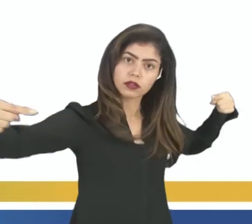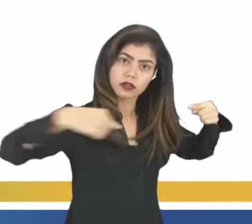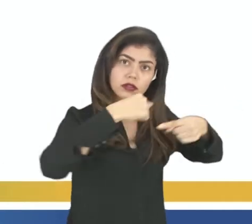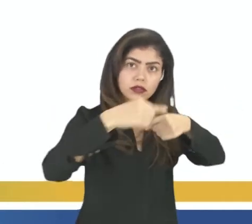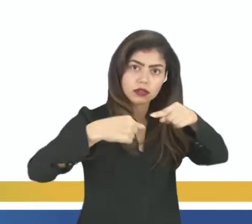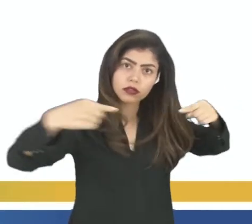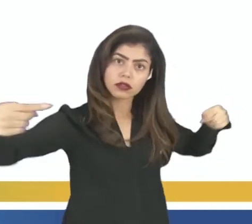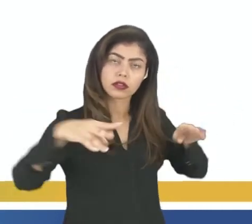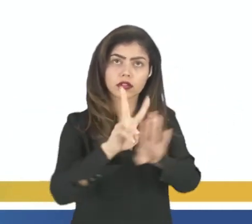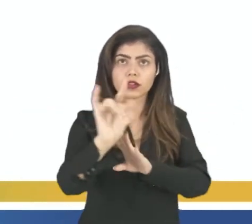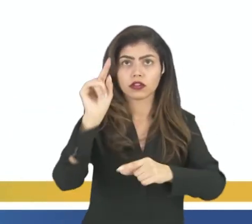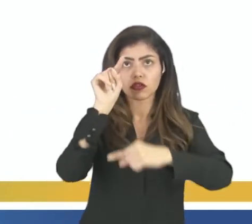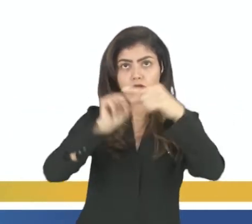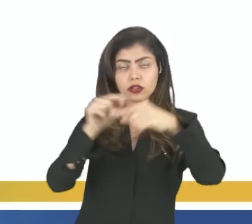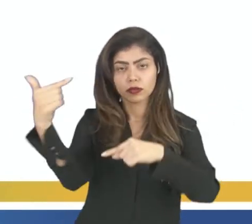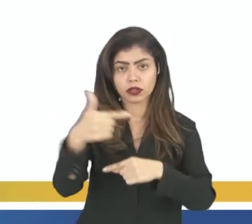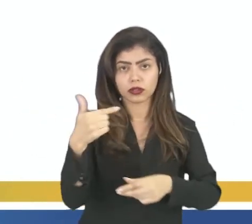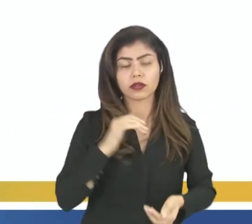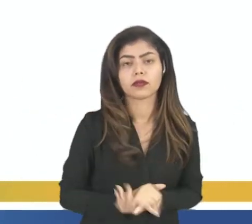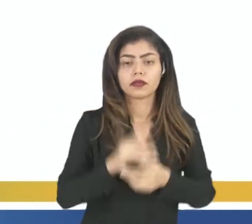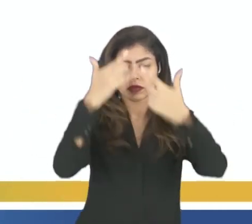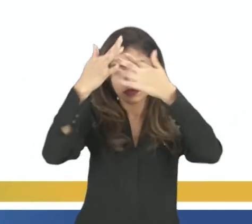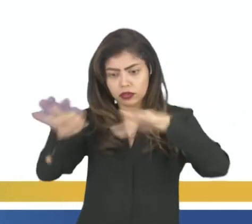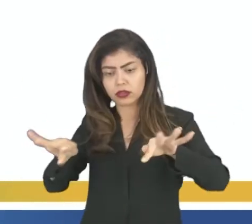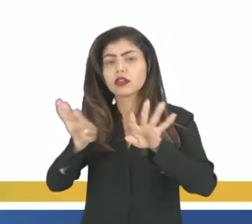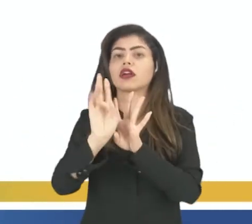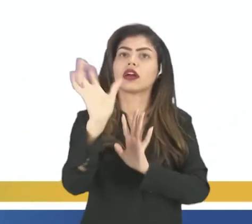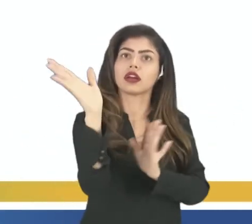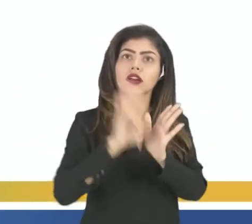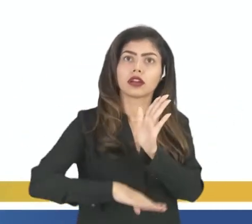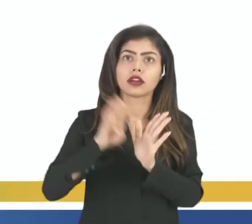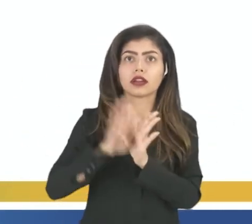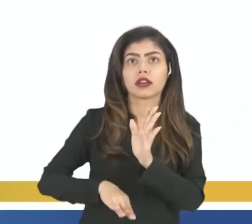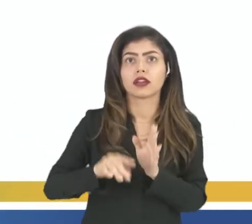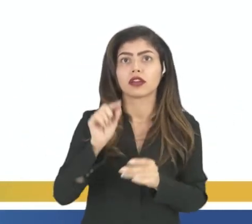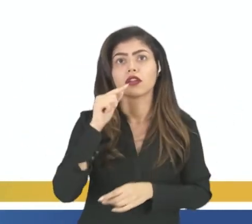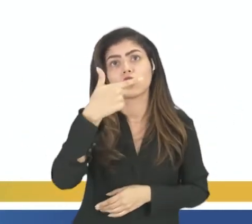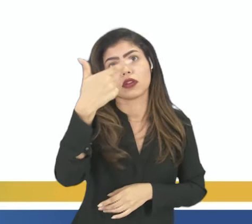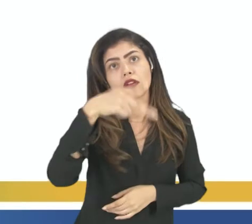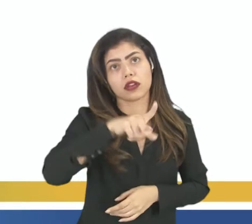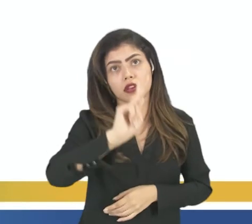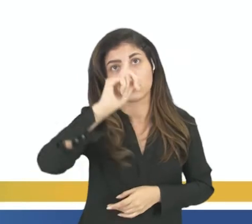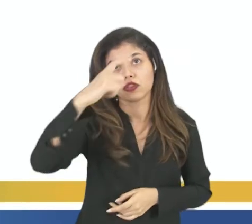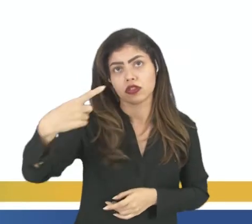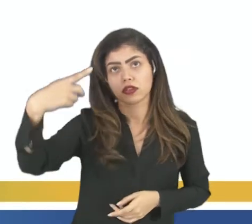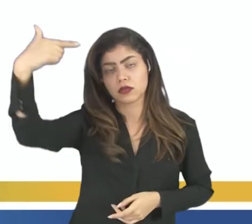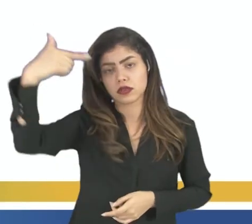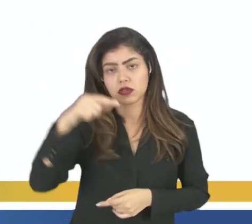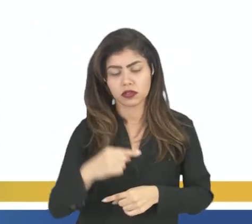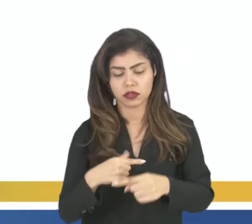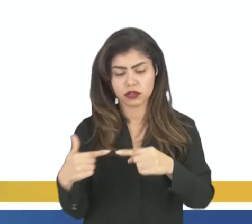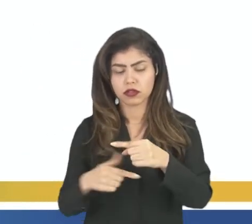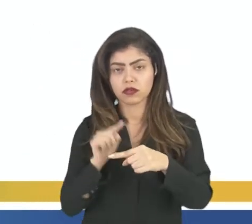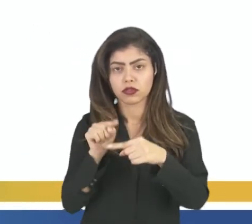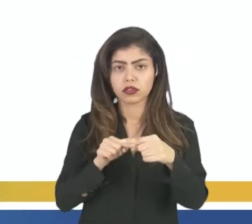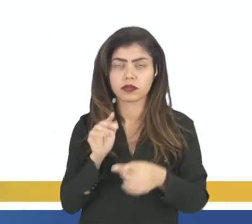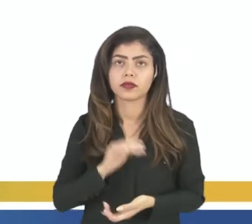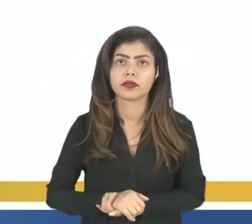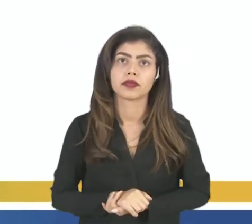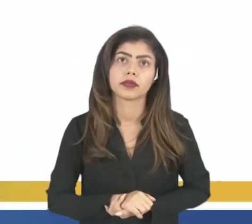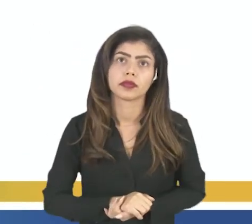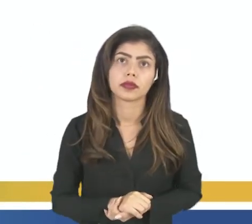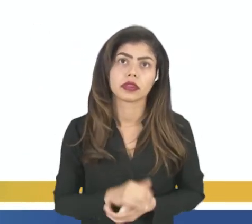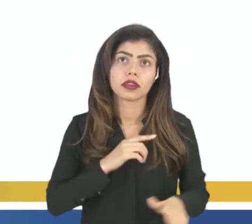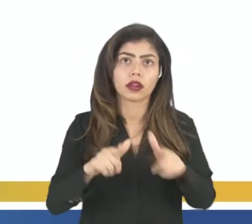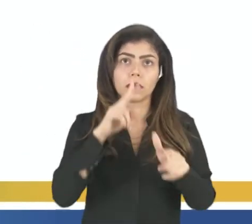Kx dividido por 2. Simplificando, nós temos Kx ao quadrado sobre 2, e isso é igual ao trabalho da força elástica,